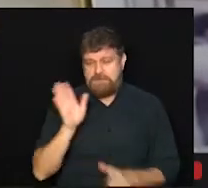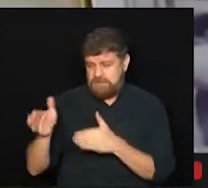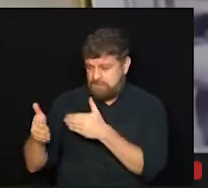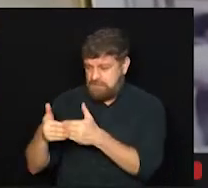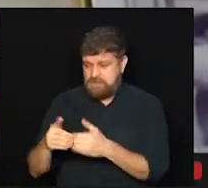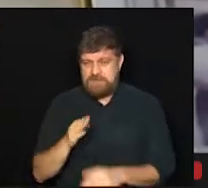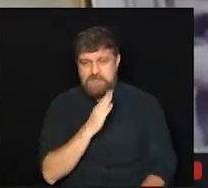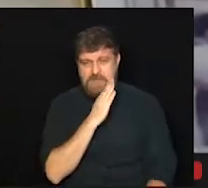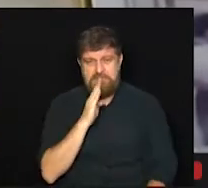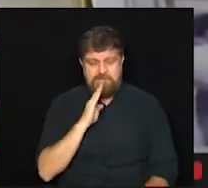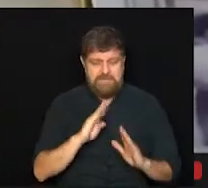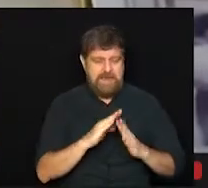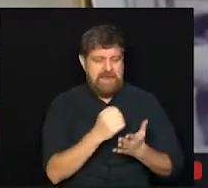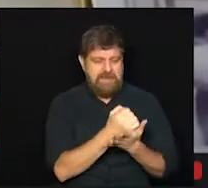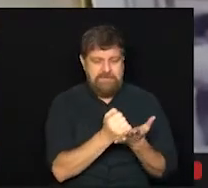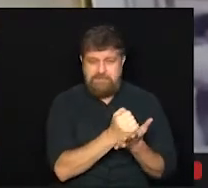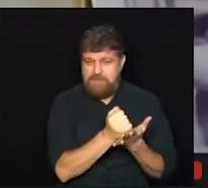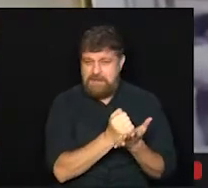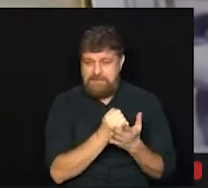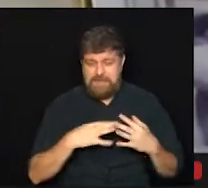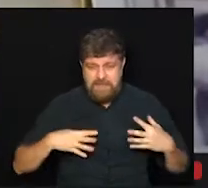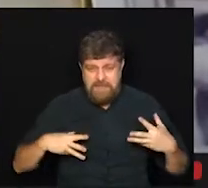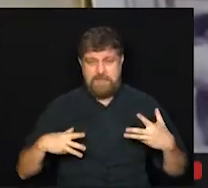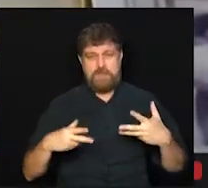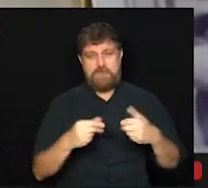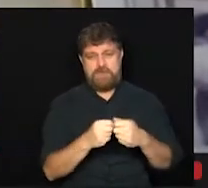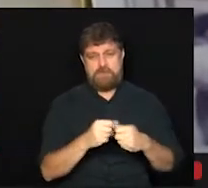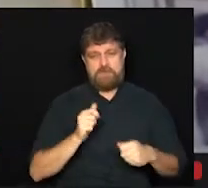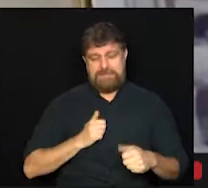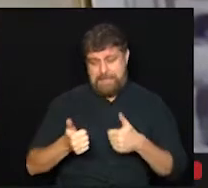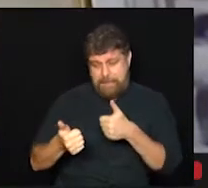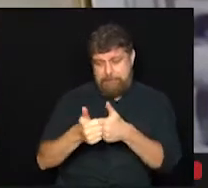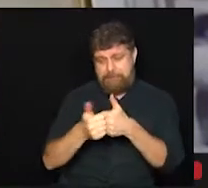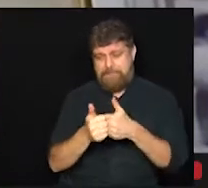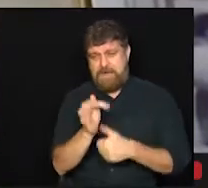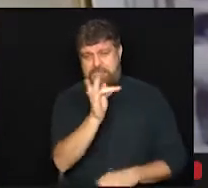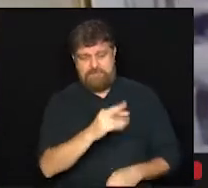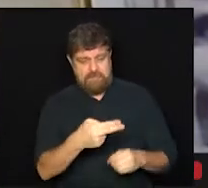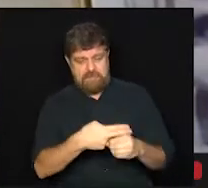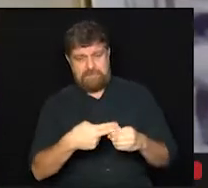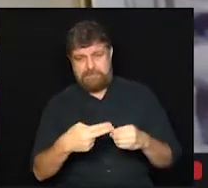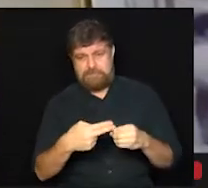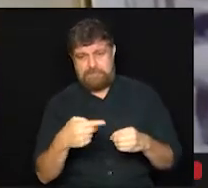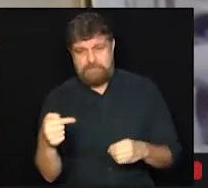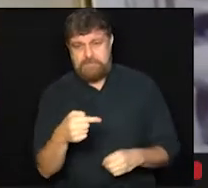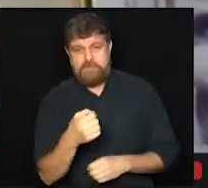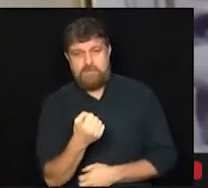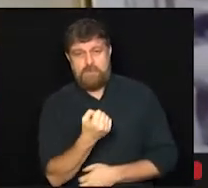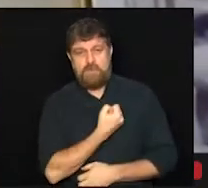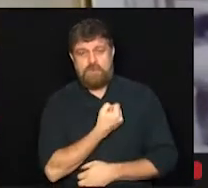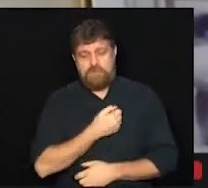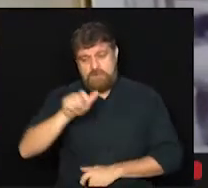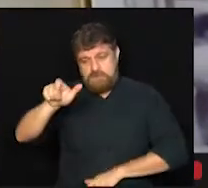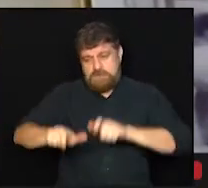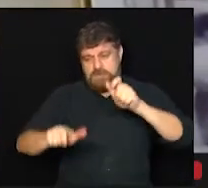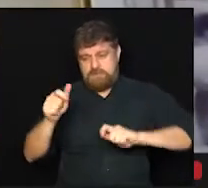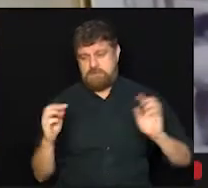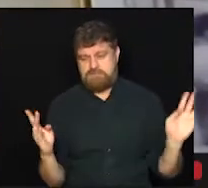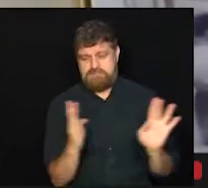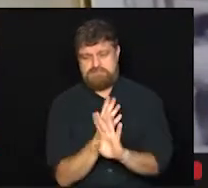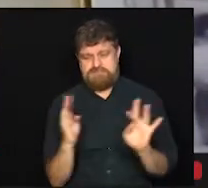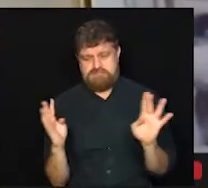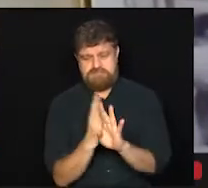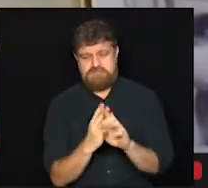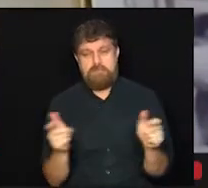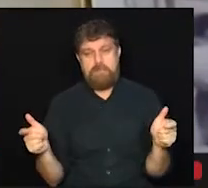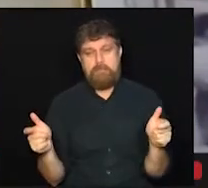bares, farmácia, tudo que acontece por ali, considerando esse número de pessoas aí que eu referi.